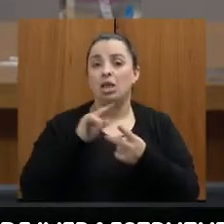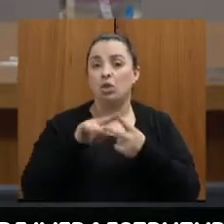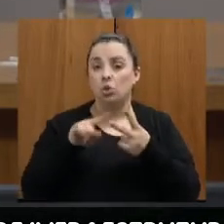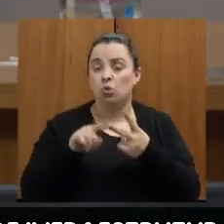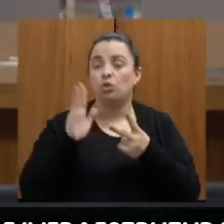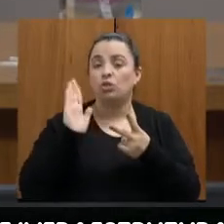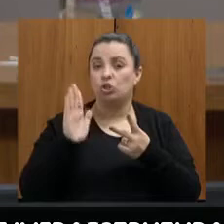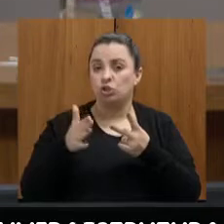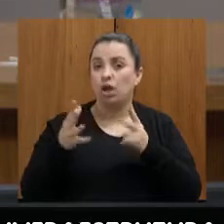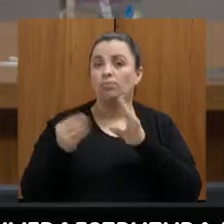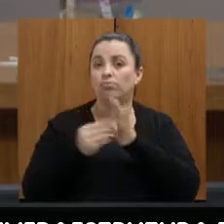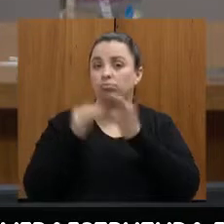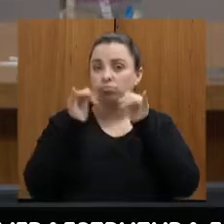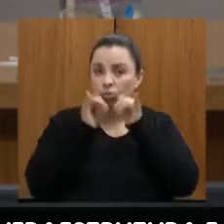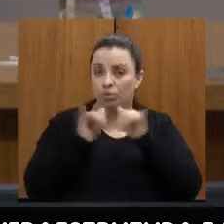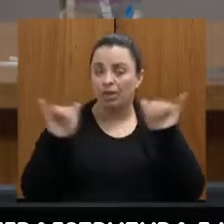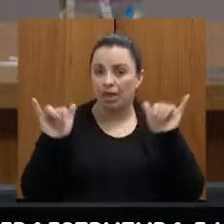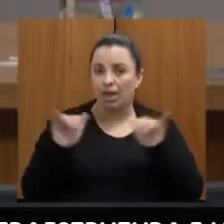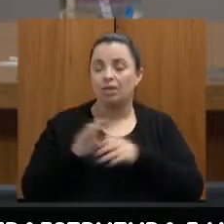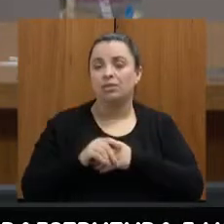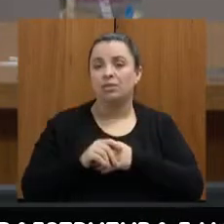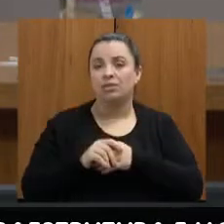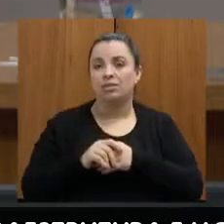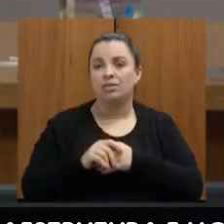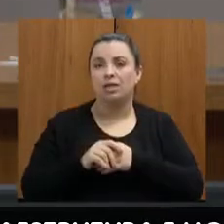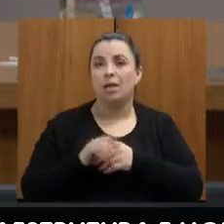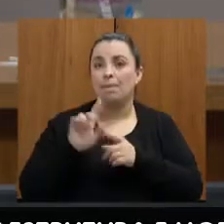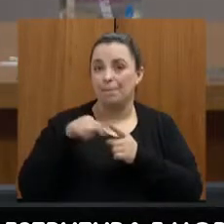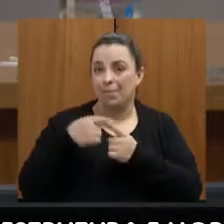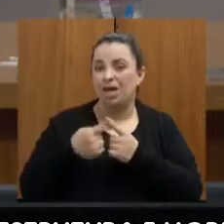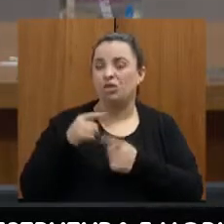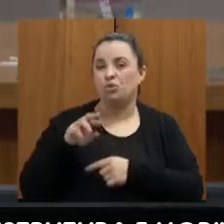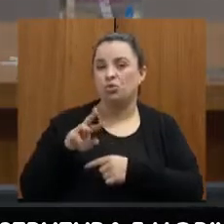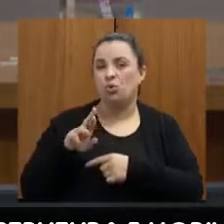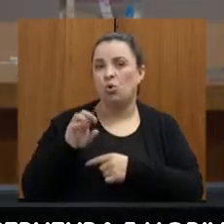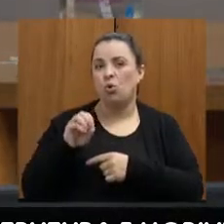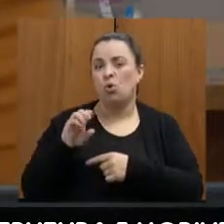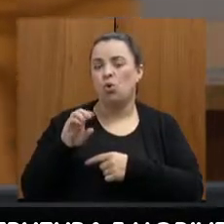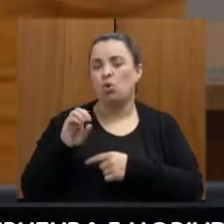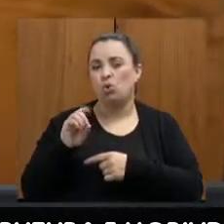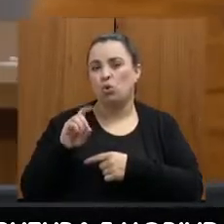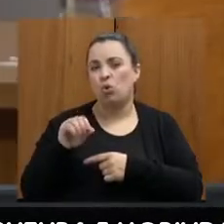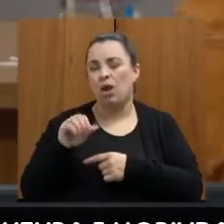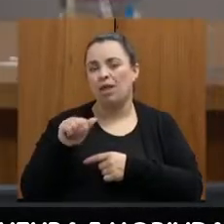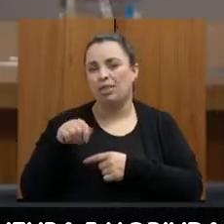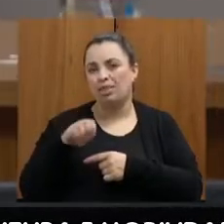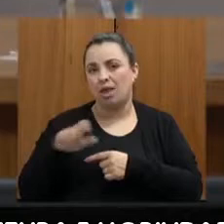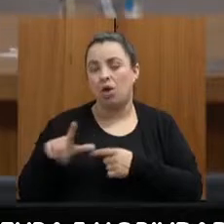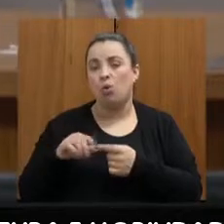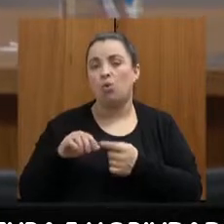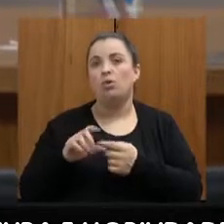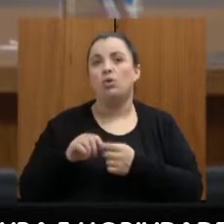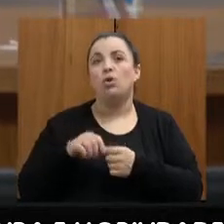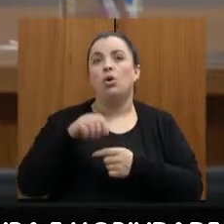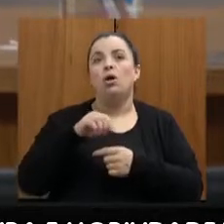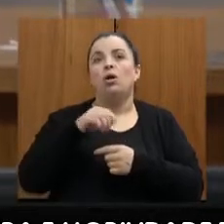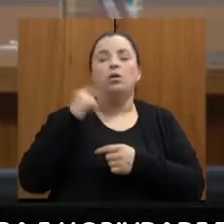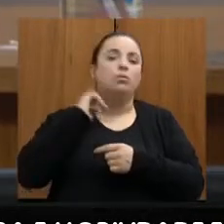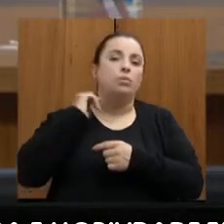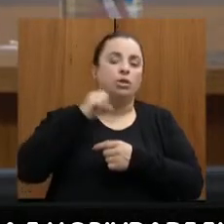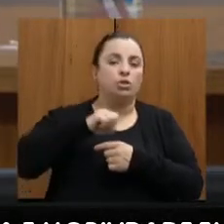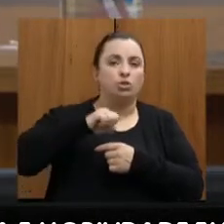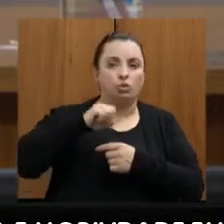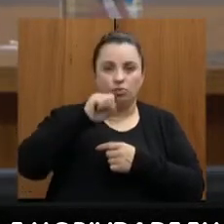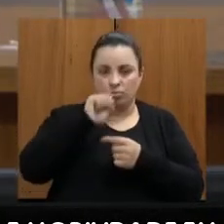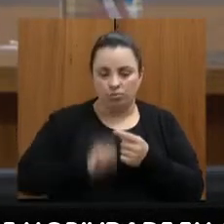publicadas além do Rodoanel mas temos duas delas que é o sul de Minas e o triângulo já publicadas cujas concessões aos leilões